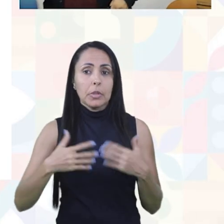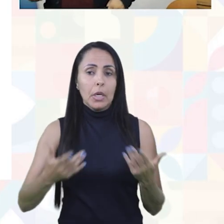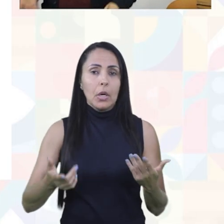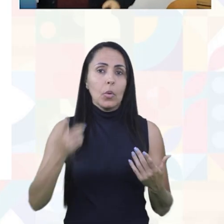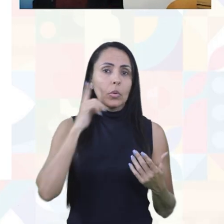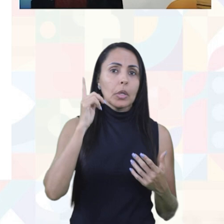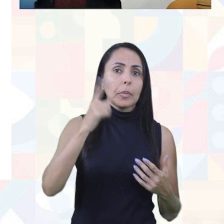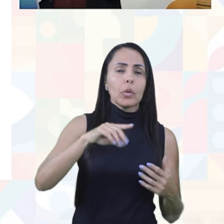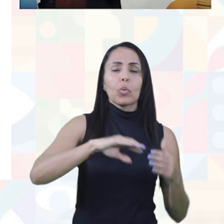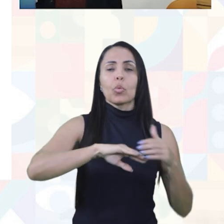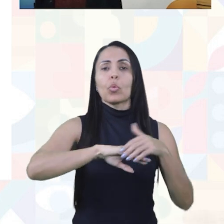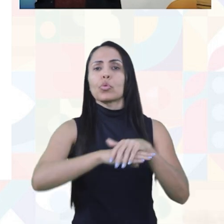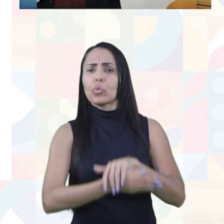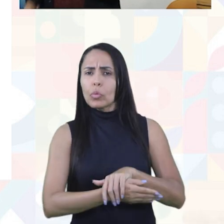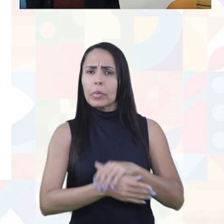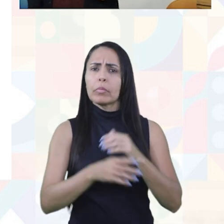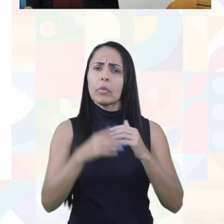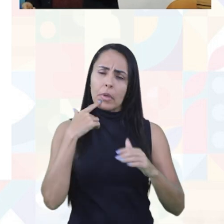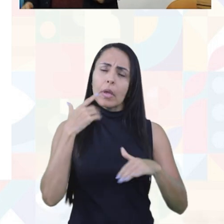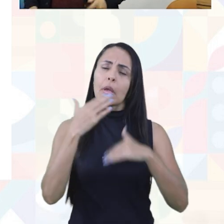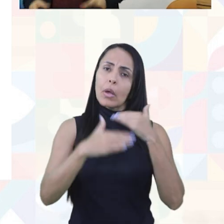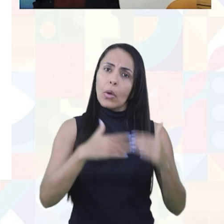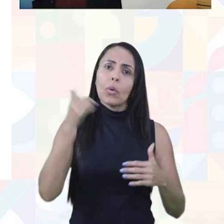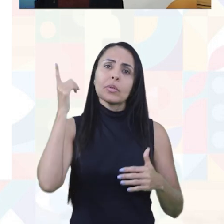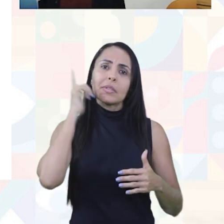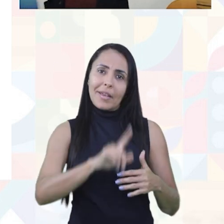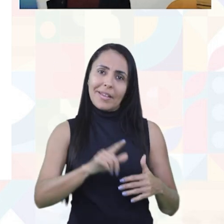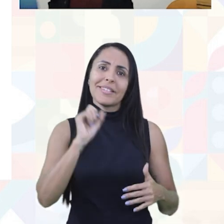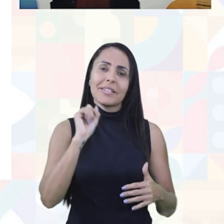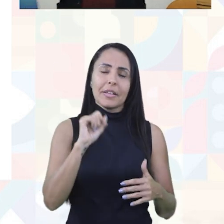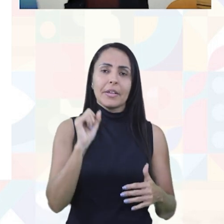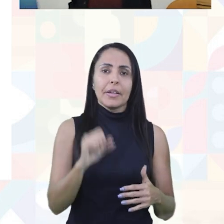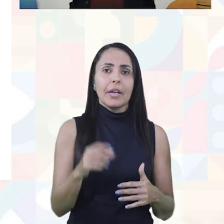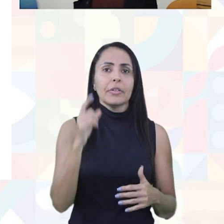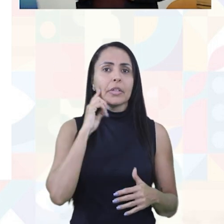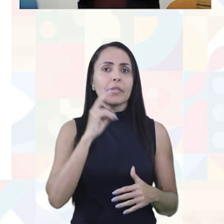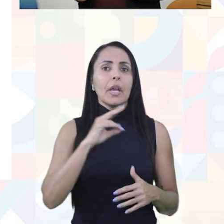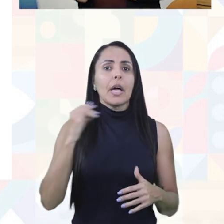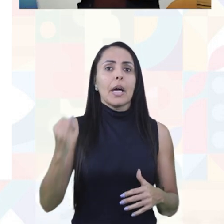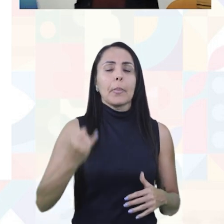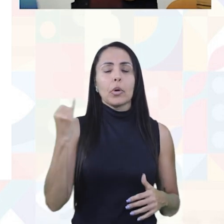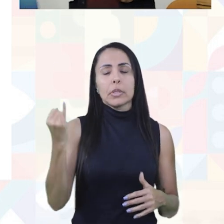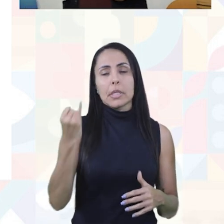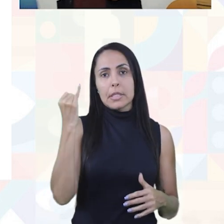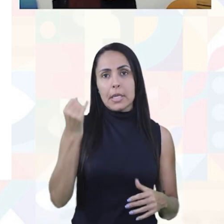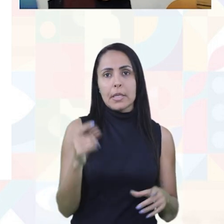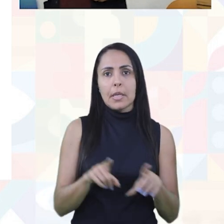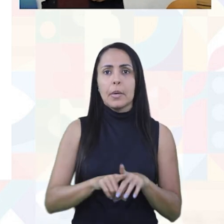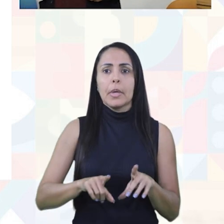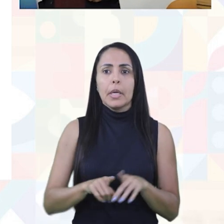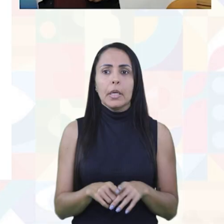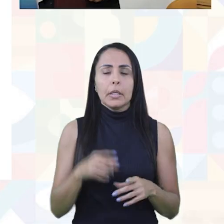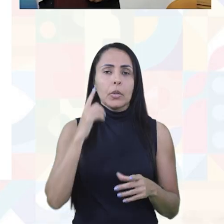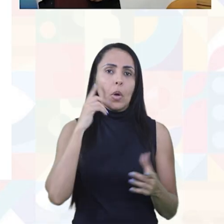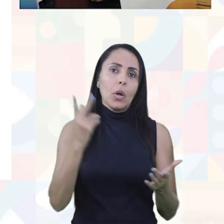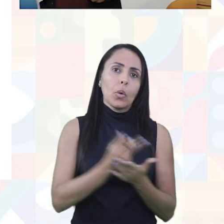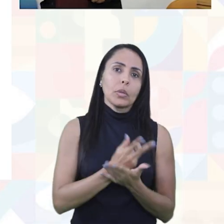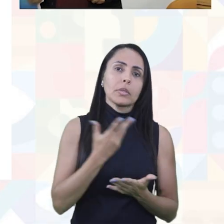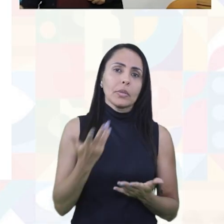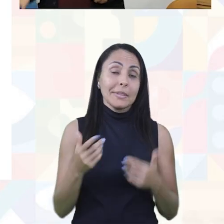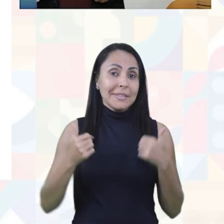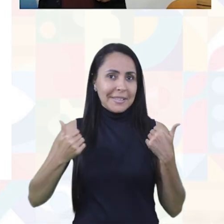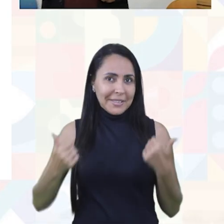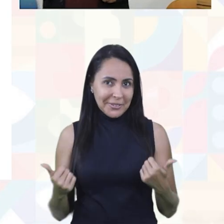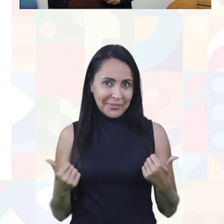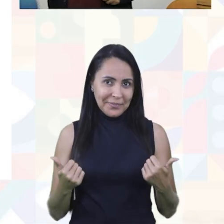com o costume, a pessoa ela consegue perceber. E a gente só vê a importância desses equipamentos quando acontece algum sinistro, tá